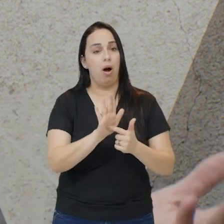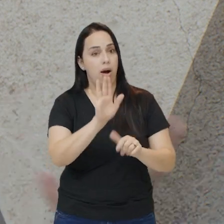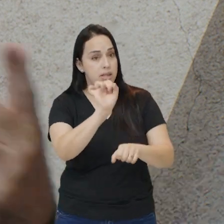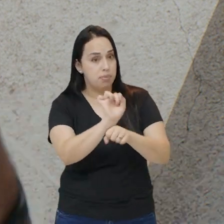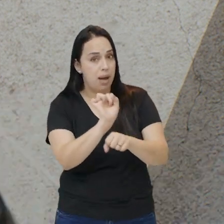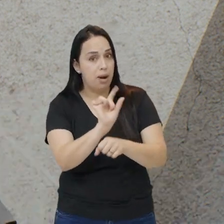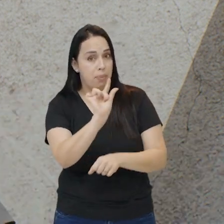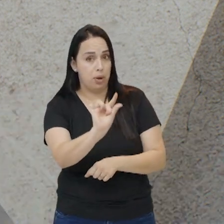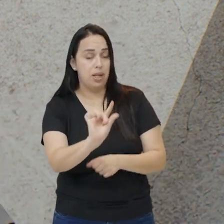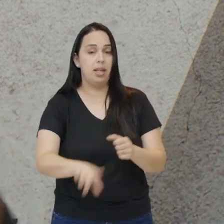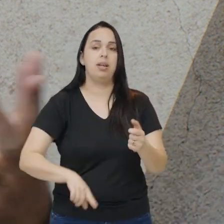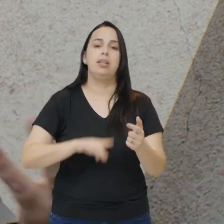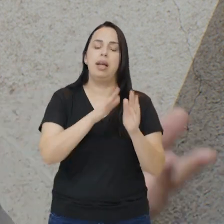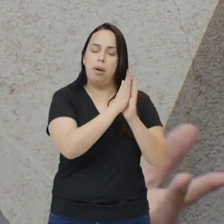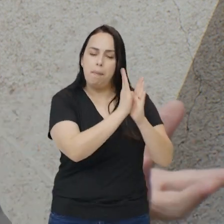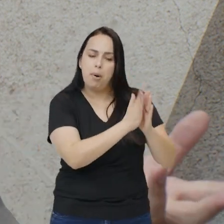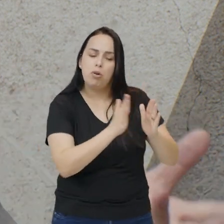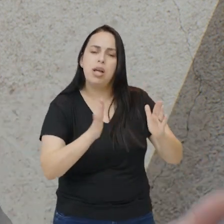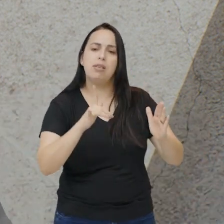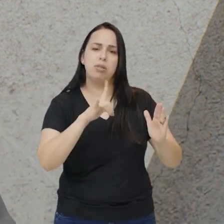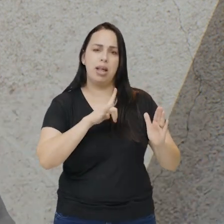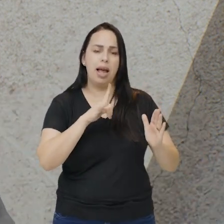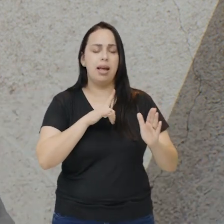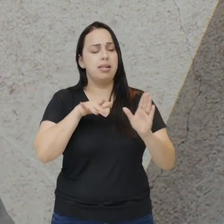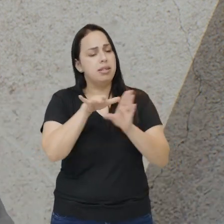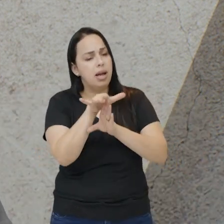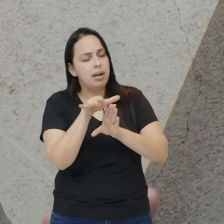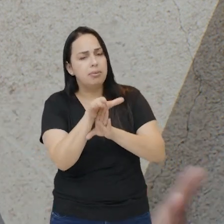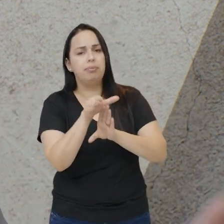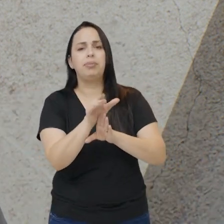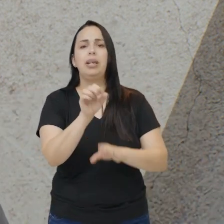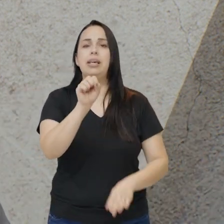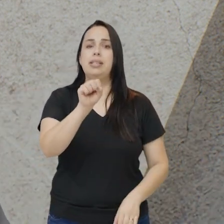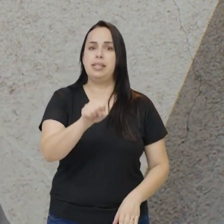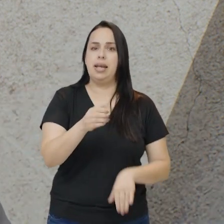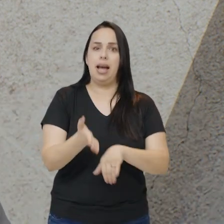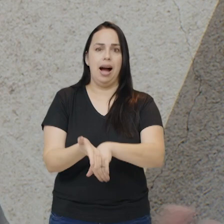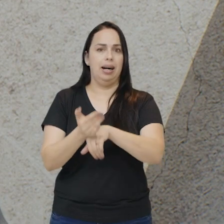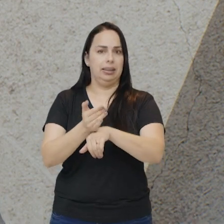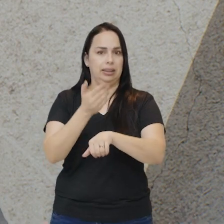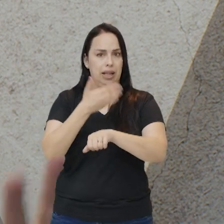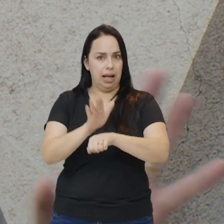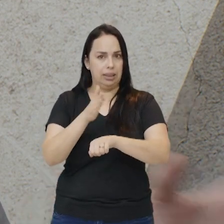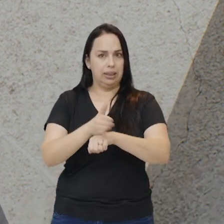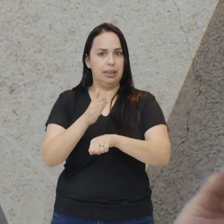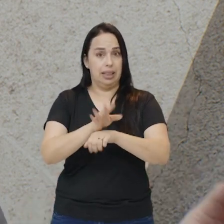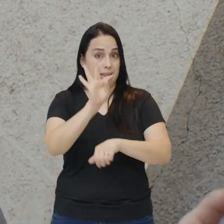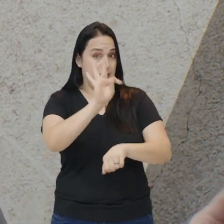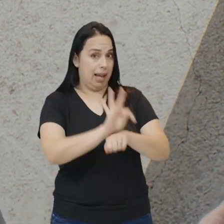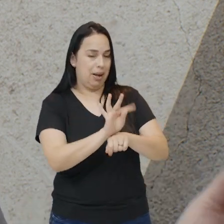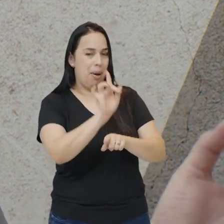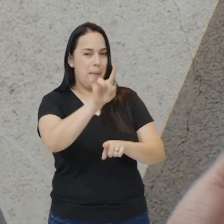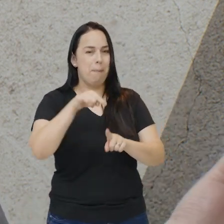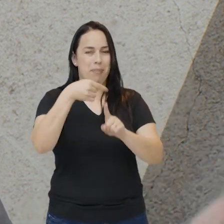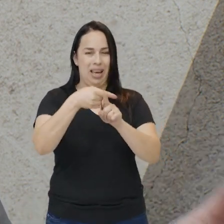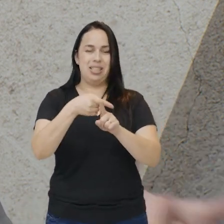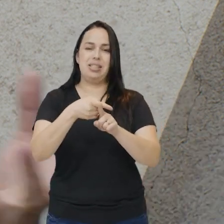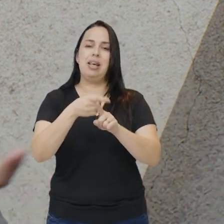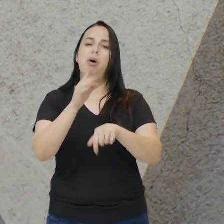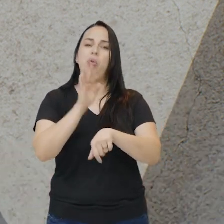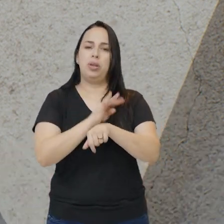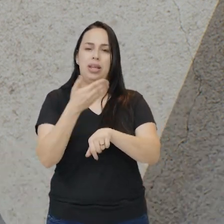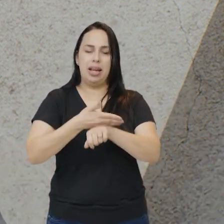vai aguardar, precisa desse processo para poder seguir. Então, sim, há todo um treinamento, não só técnico, mas emocional,